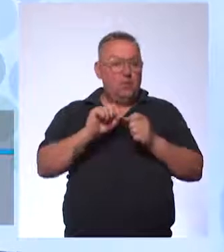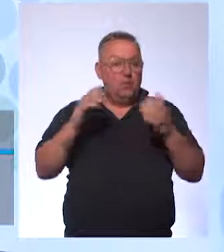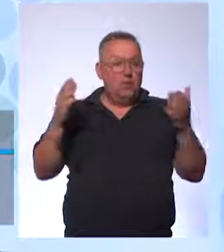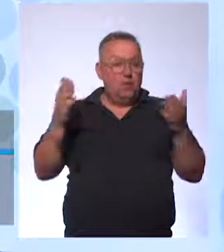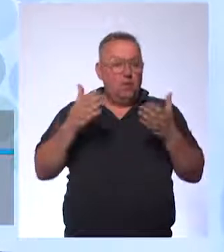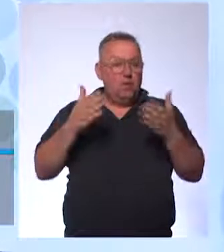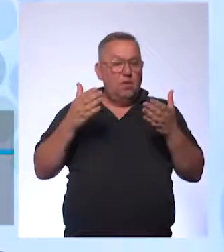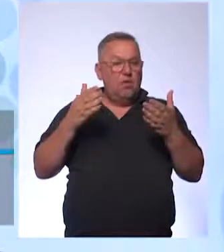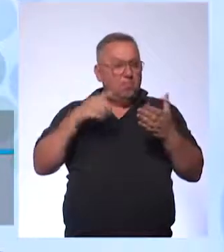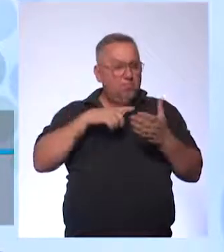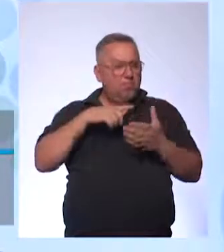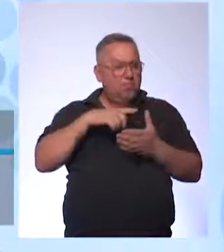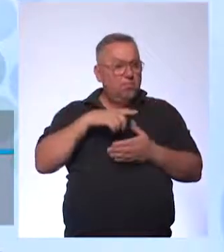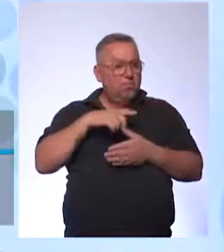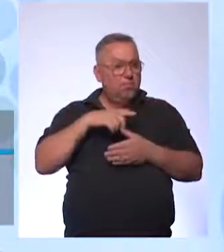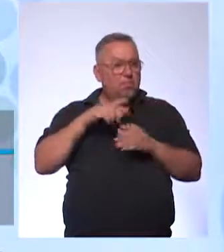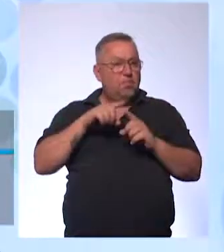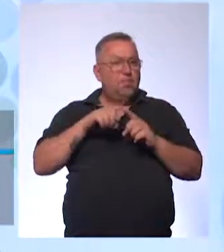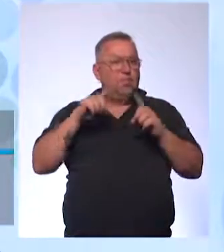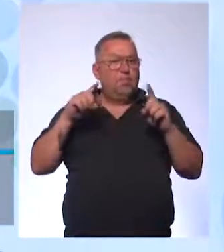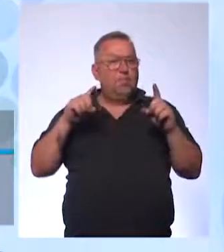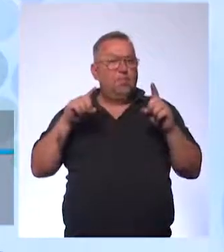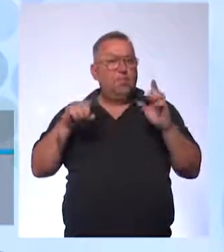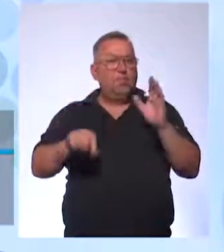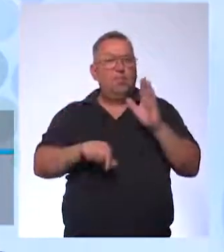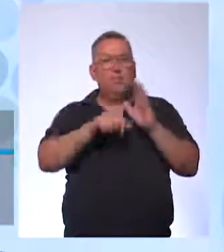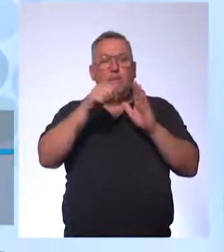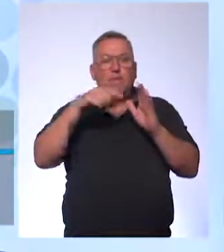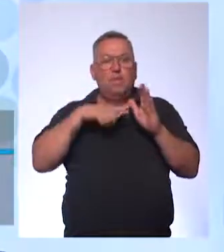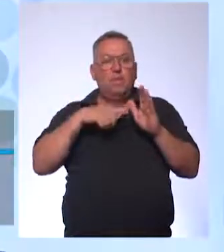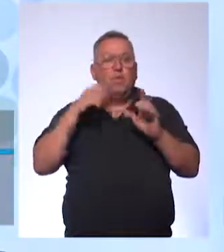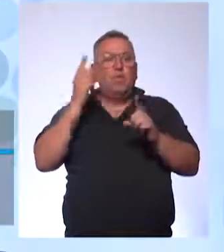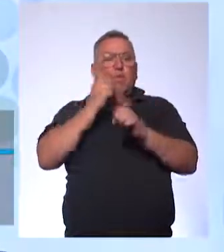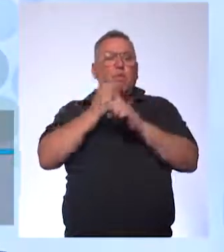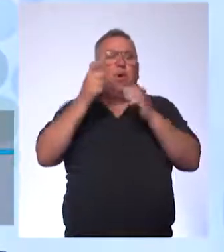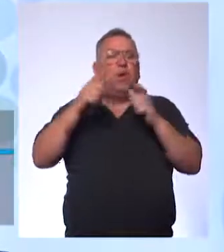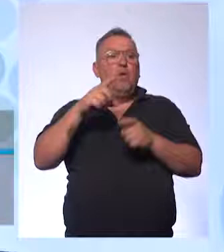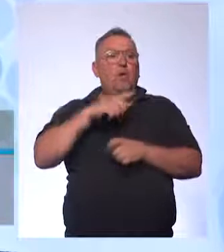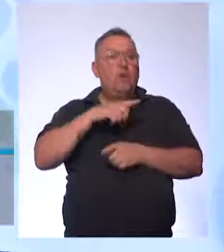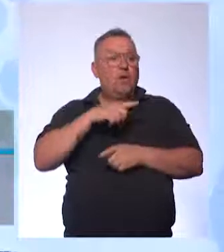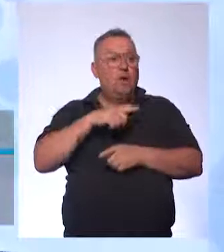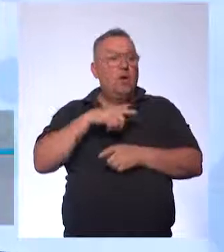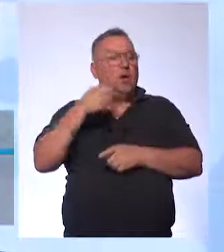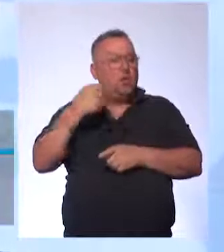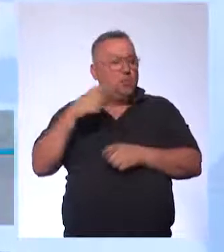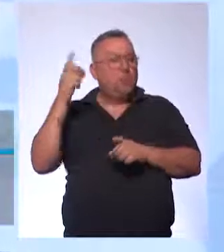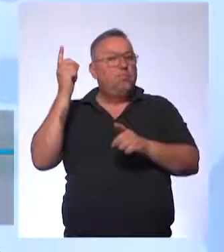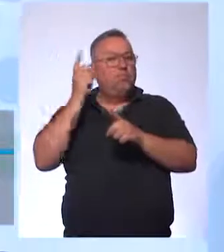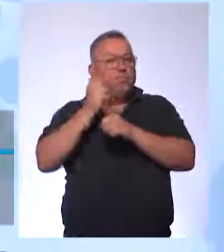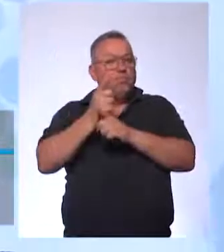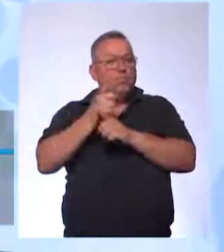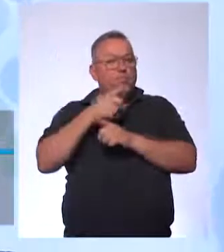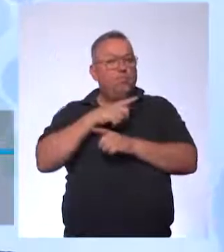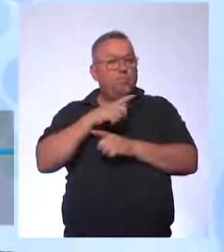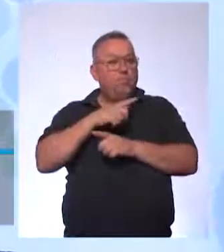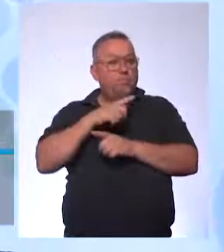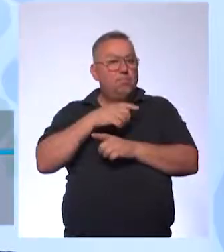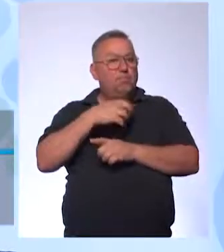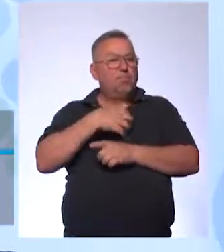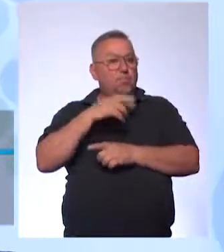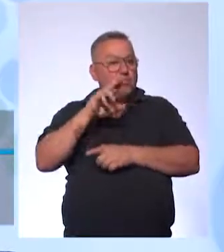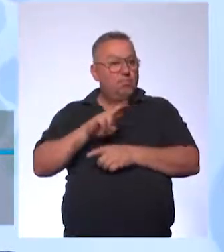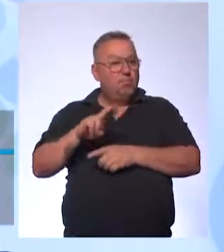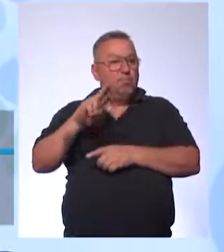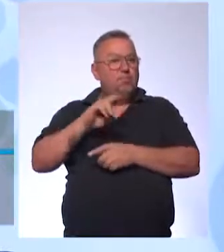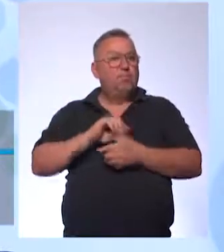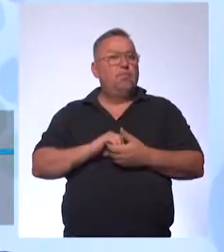momento em algum lugar? Tá. Mas, primeiro eu tenho que descobrir onde está. Eu tenho que encontrar. E ele tem que estar numa condição de ser